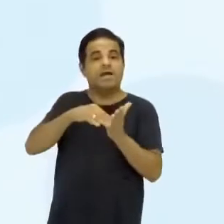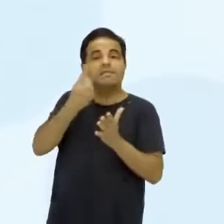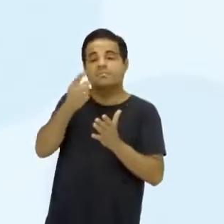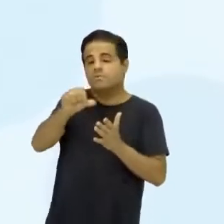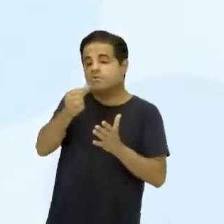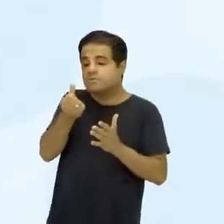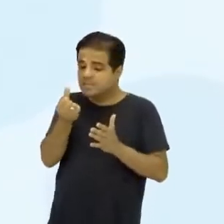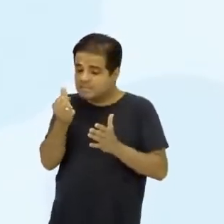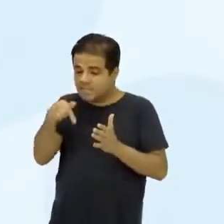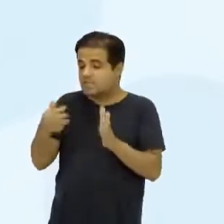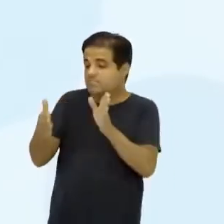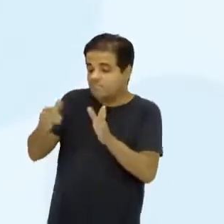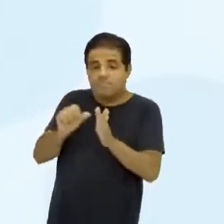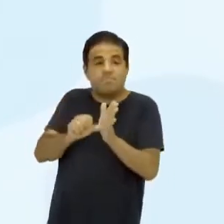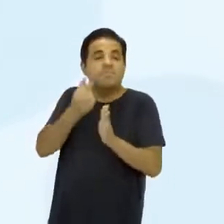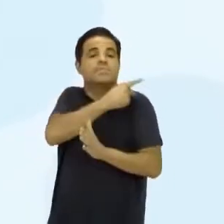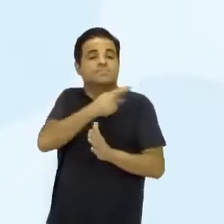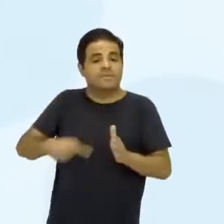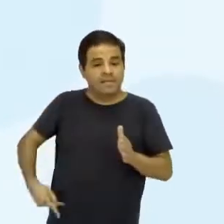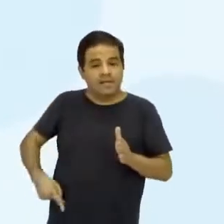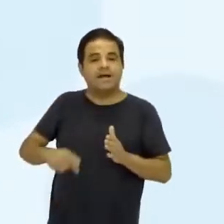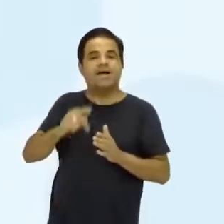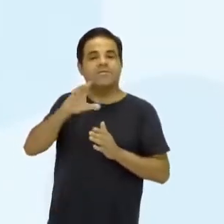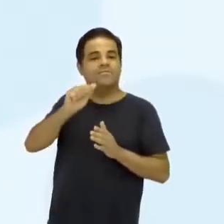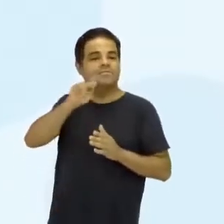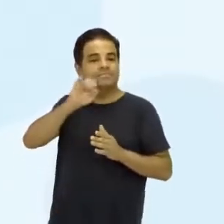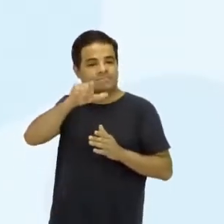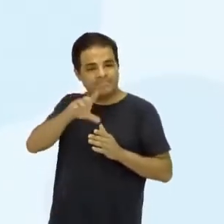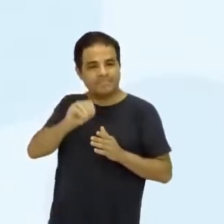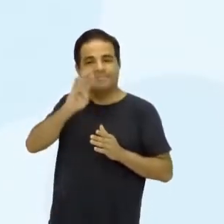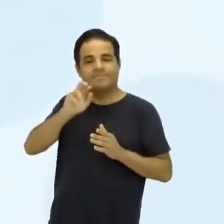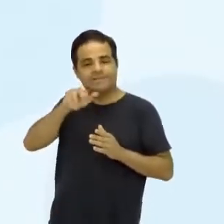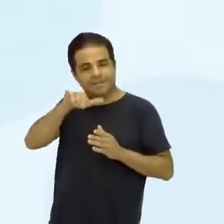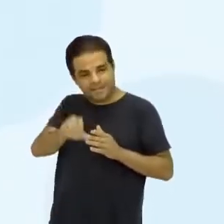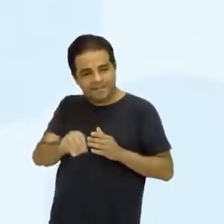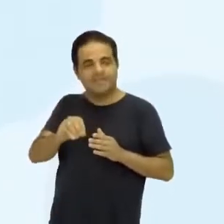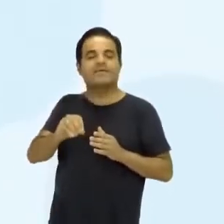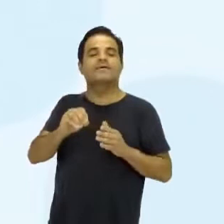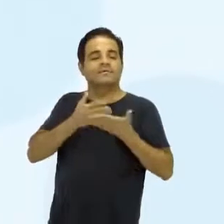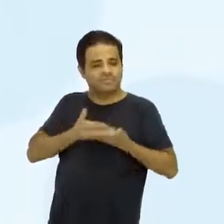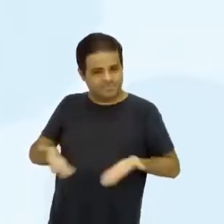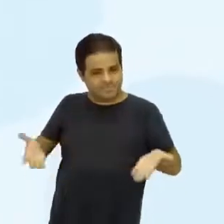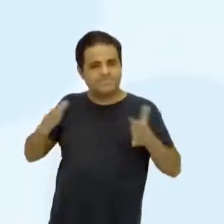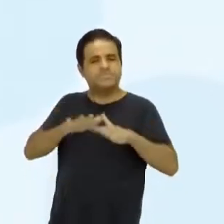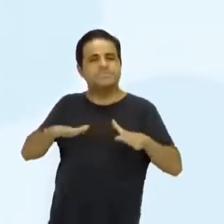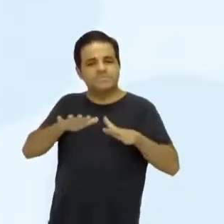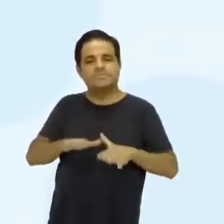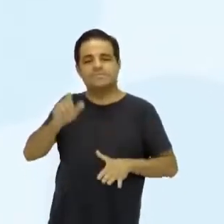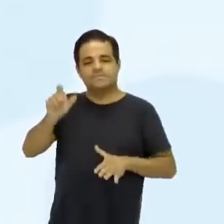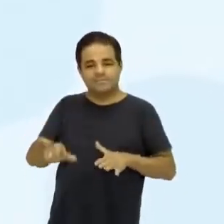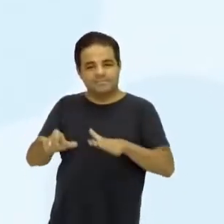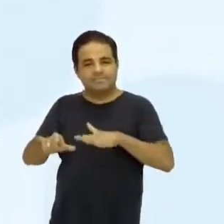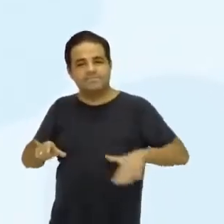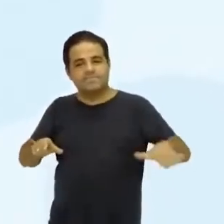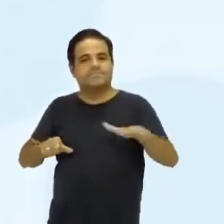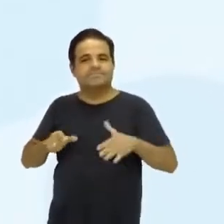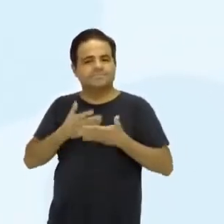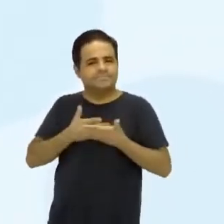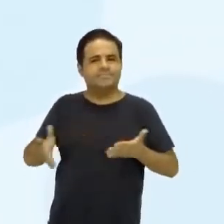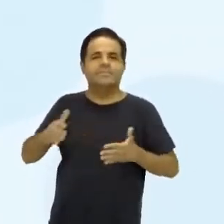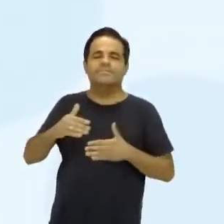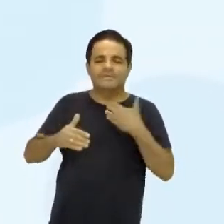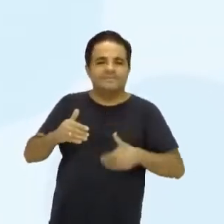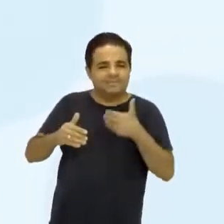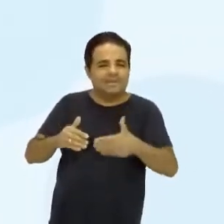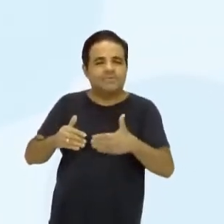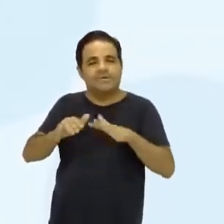1964, nós temos, então, o primeiro presidente, que é o Castelo Branco. O Castelo Branco, que a gente pode dizer assim, fazer um breve